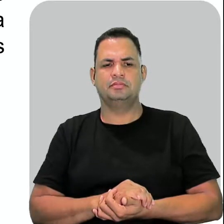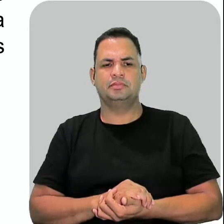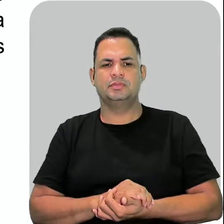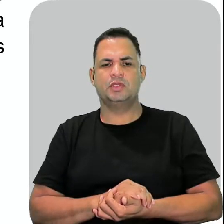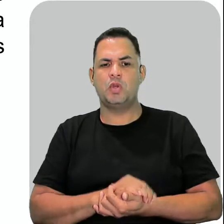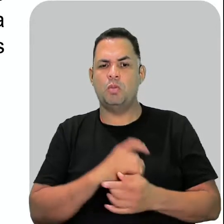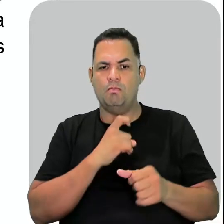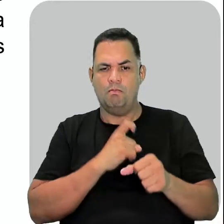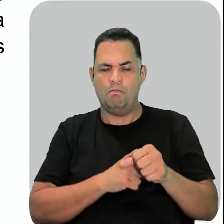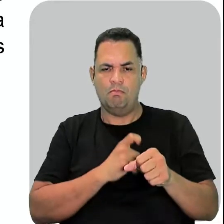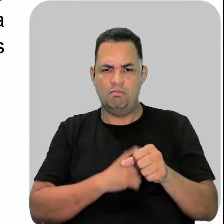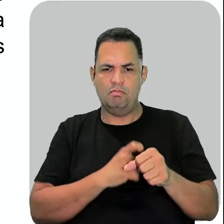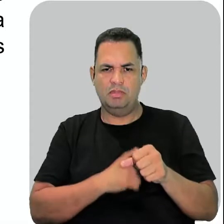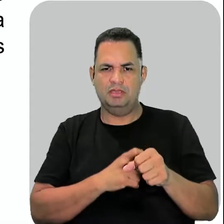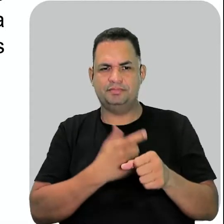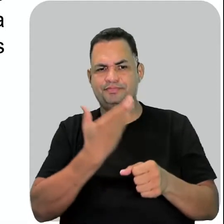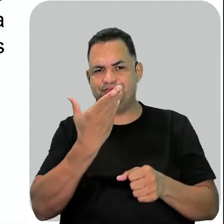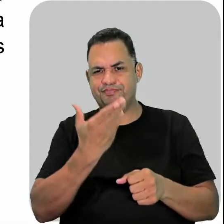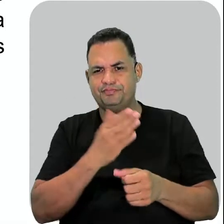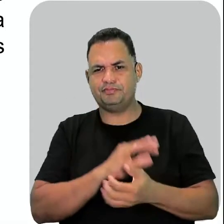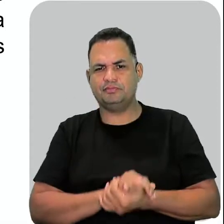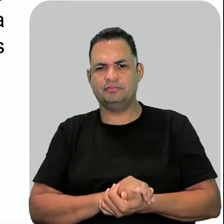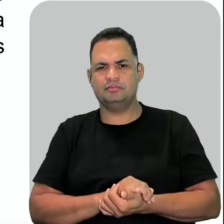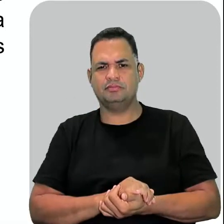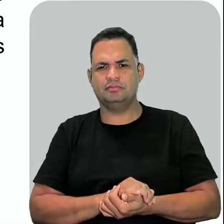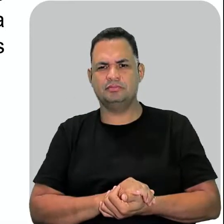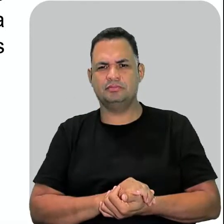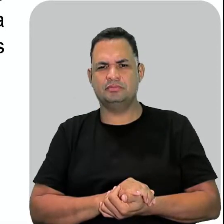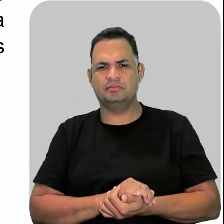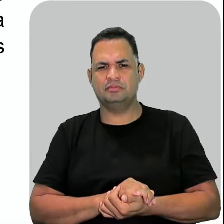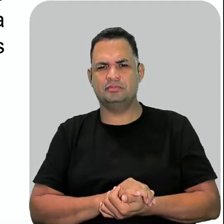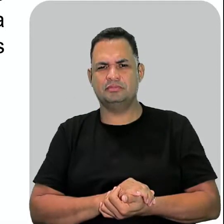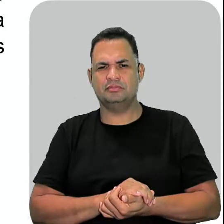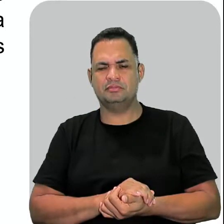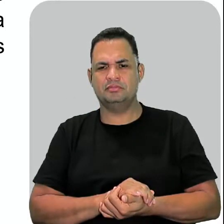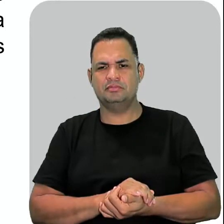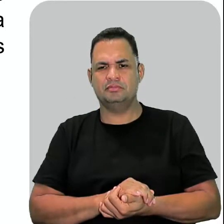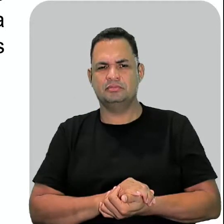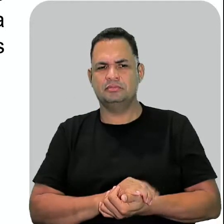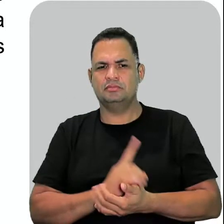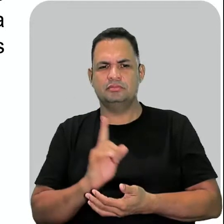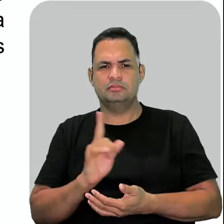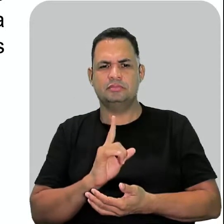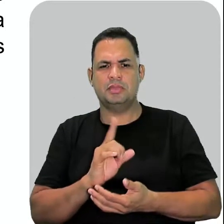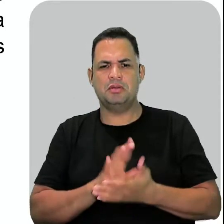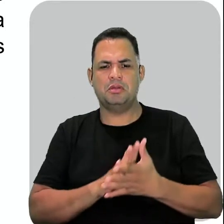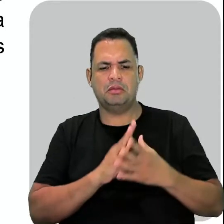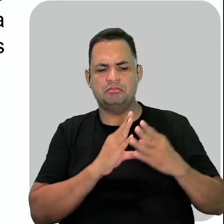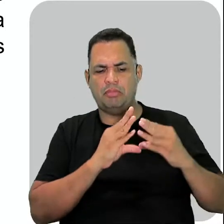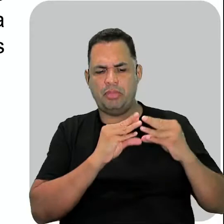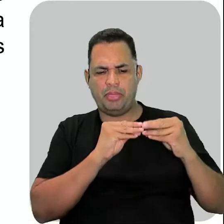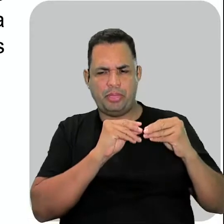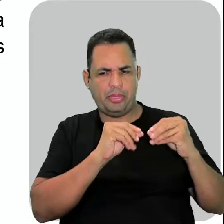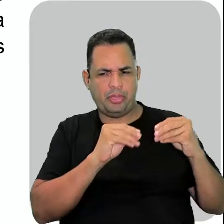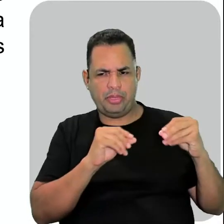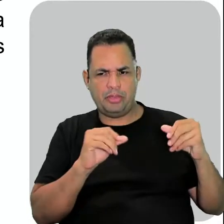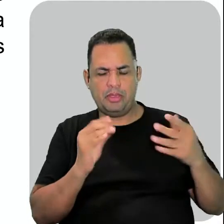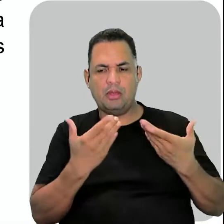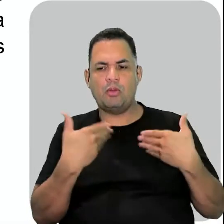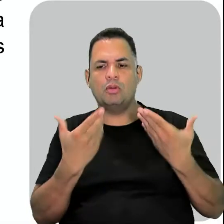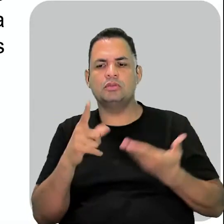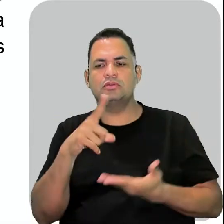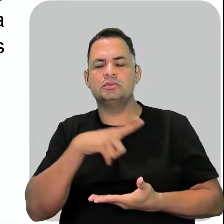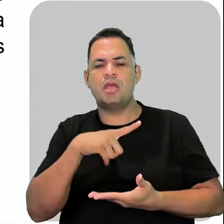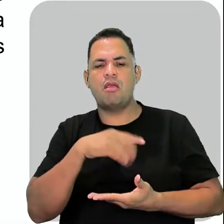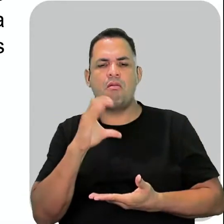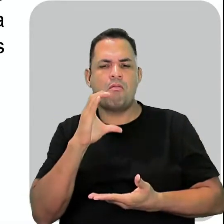termos rígidos ou termos mófixos, eles são aqueles que não vão derreter quando são aquecidos, o